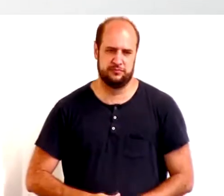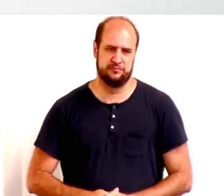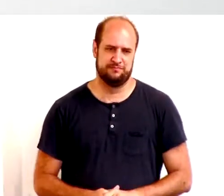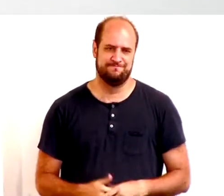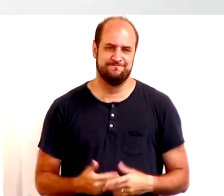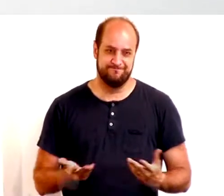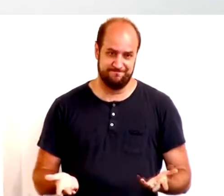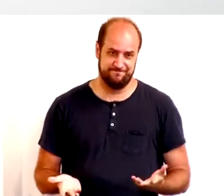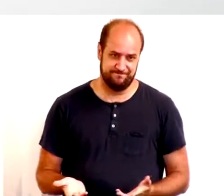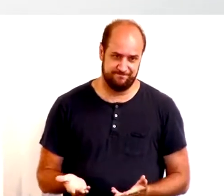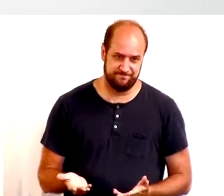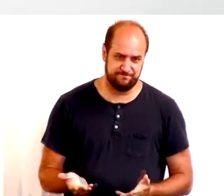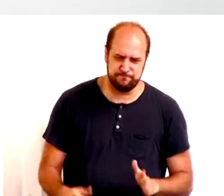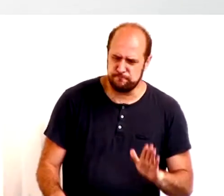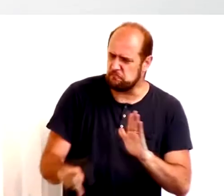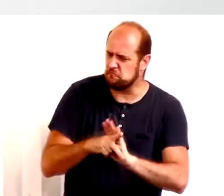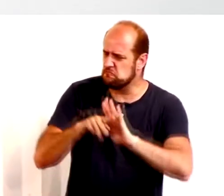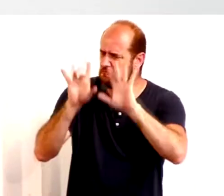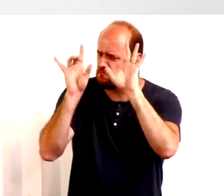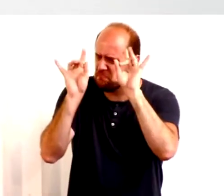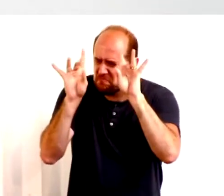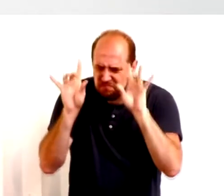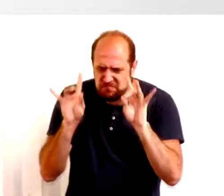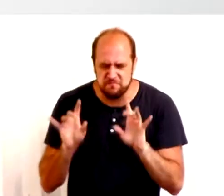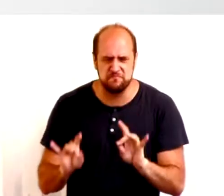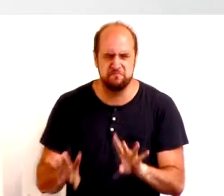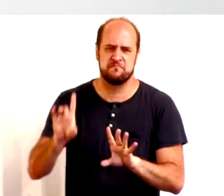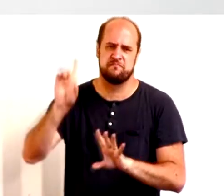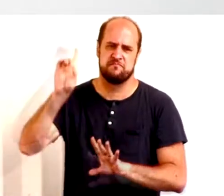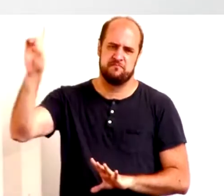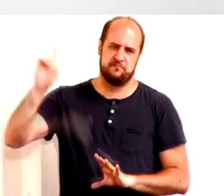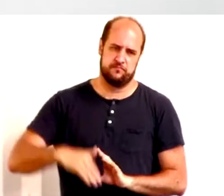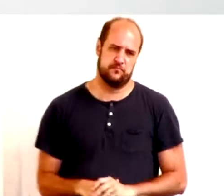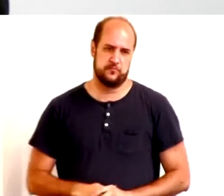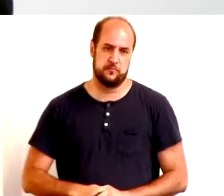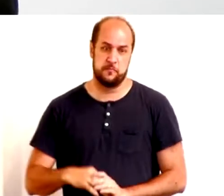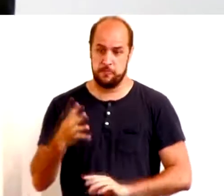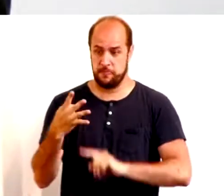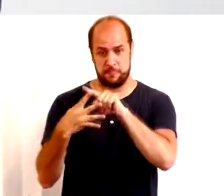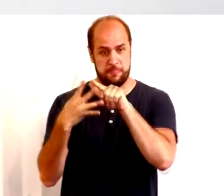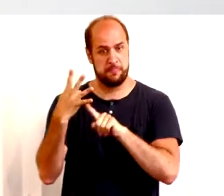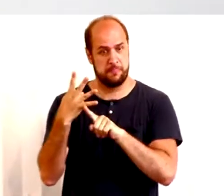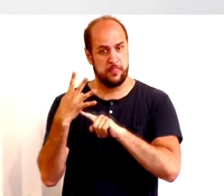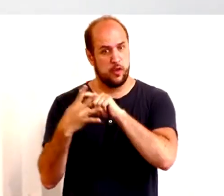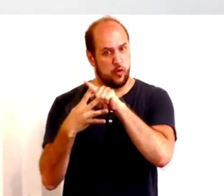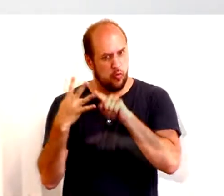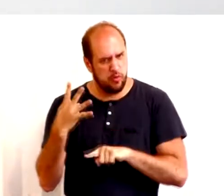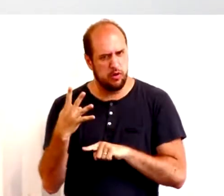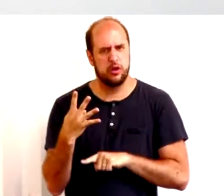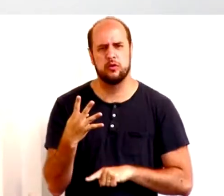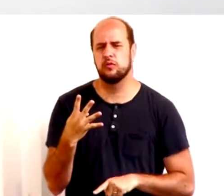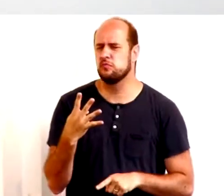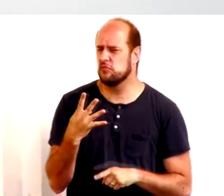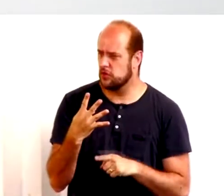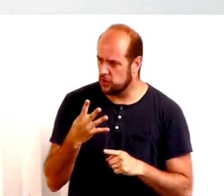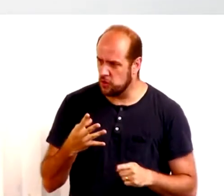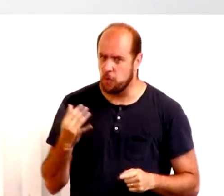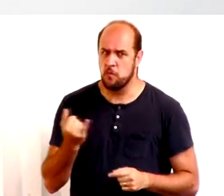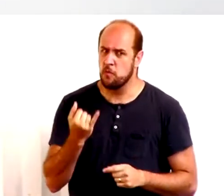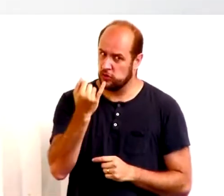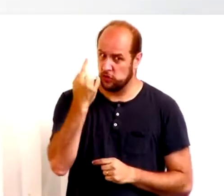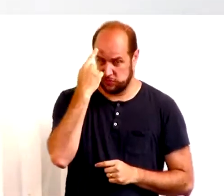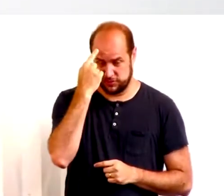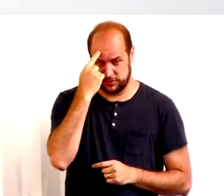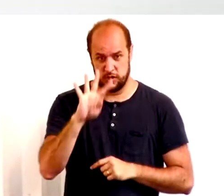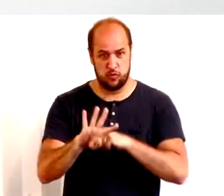É isso, propriedade exclusiva de Deus. Então nós temos 4 coisas aqui que são muito marcantes até aqui, meus irmãos, e é com